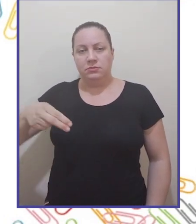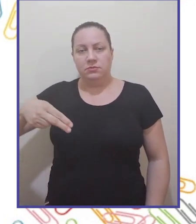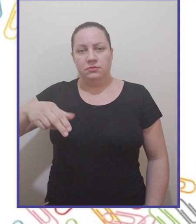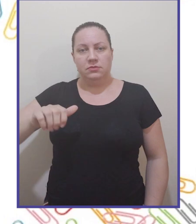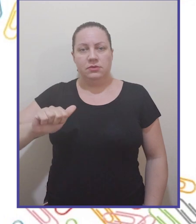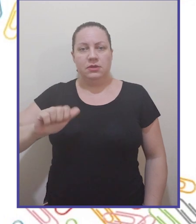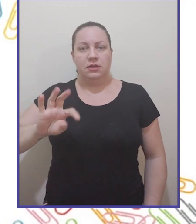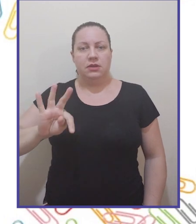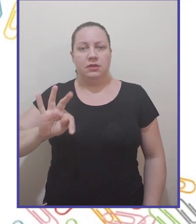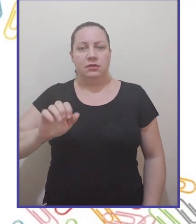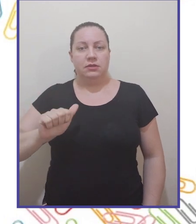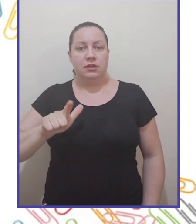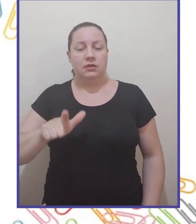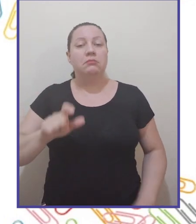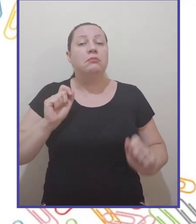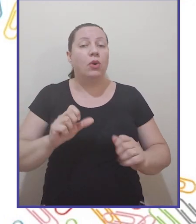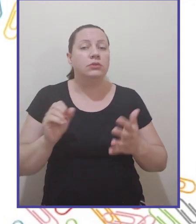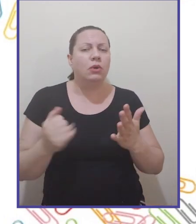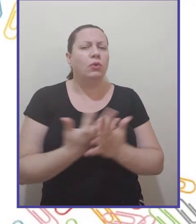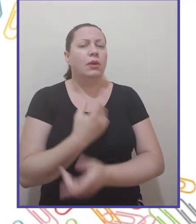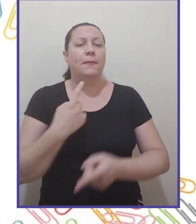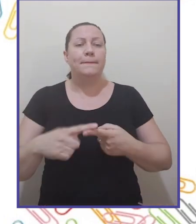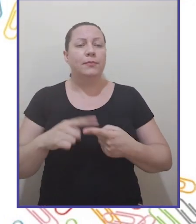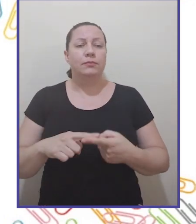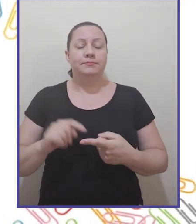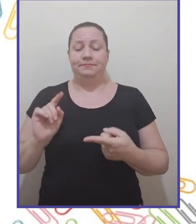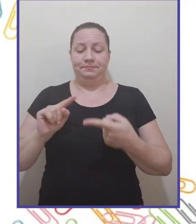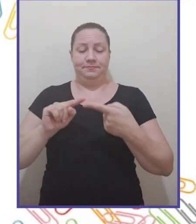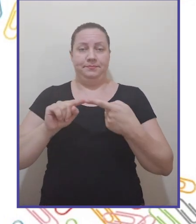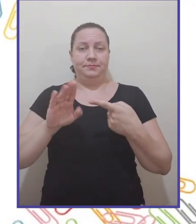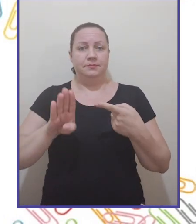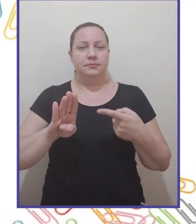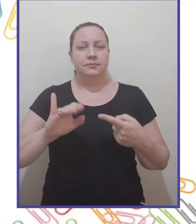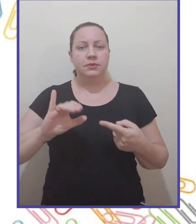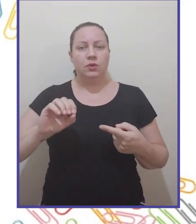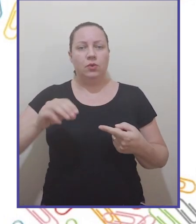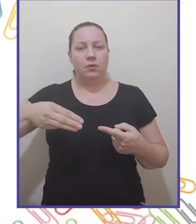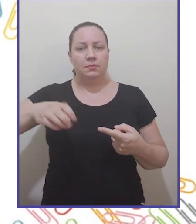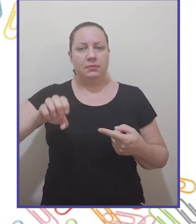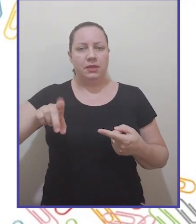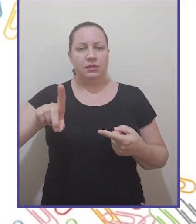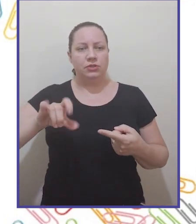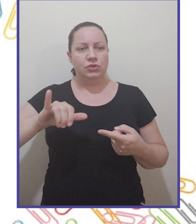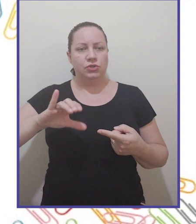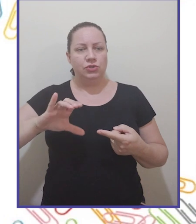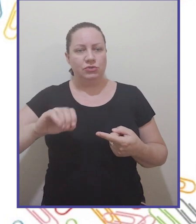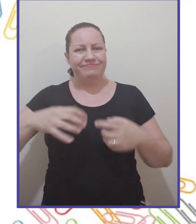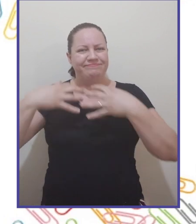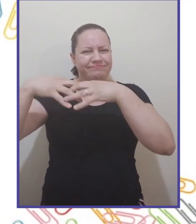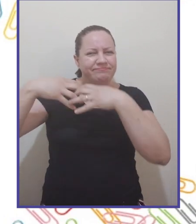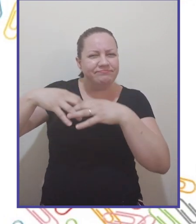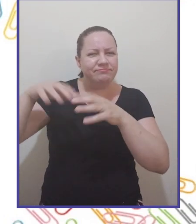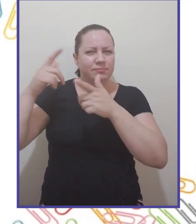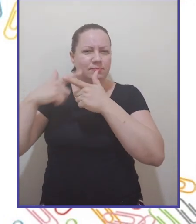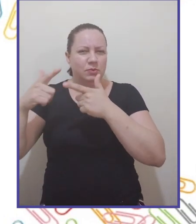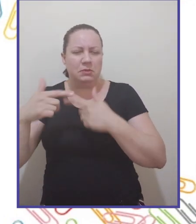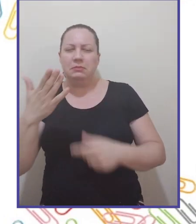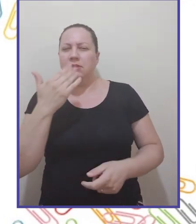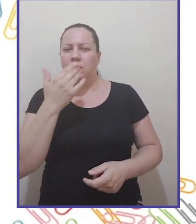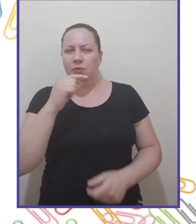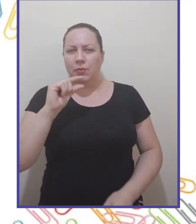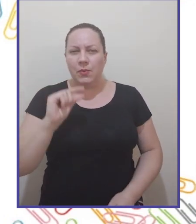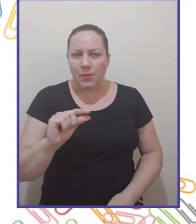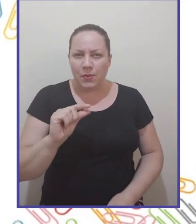ser causada pelos fatores biomédicos, lesão cerebral traumática, desnutrição,